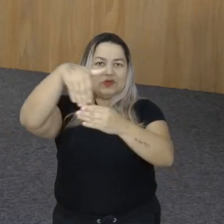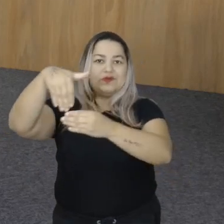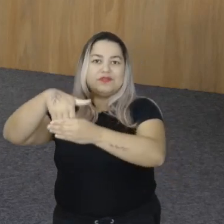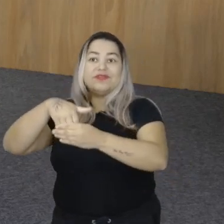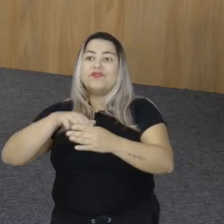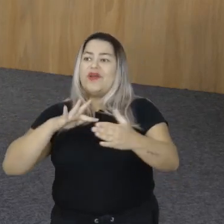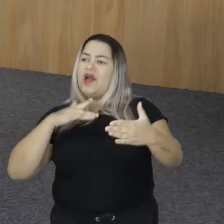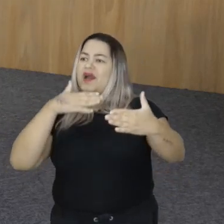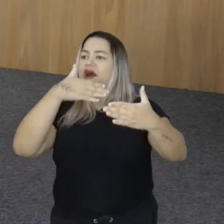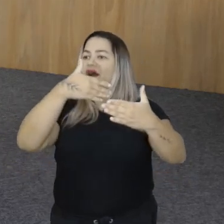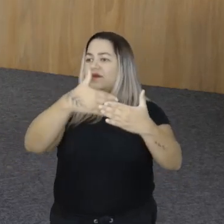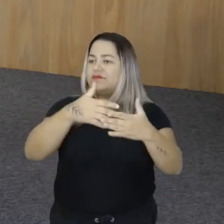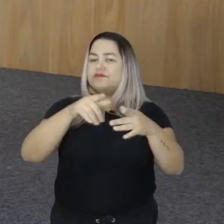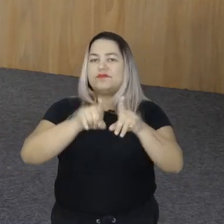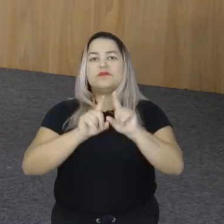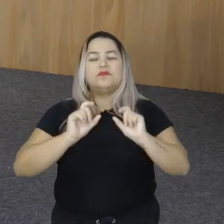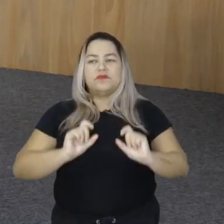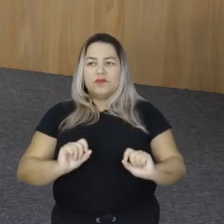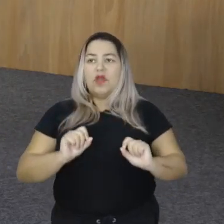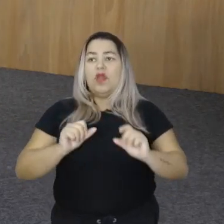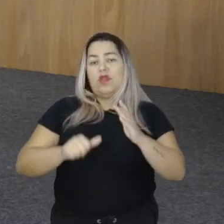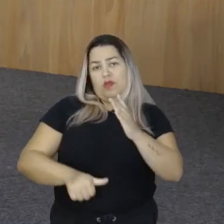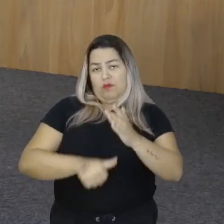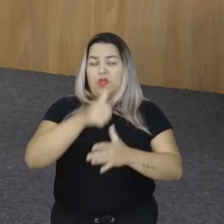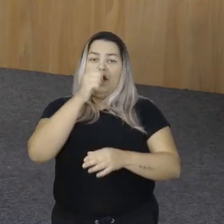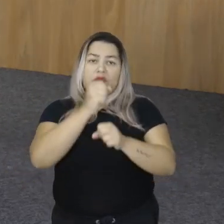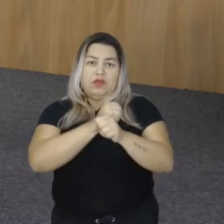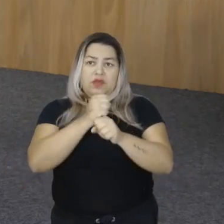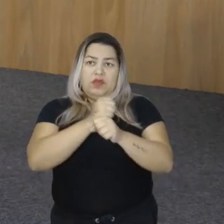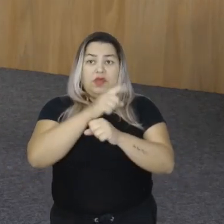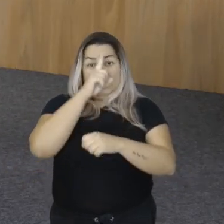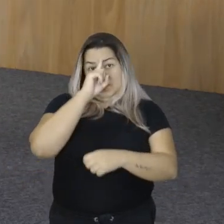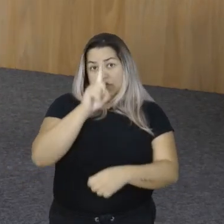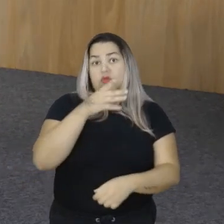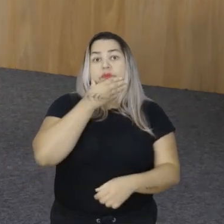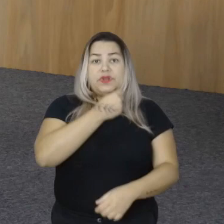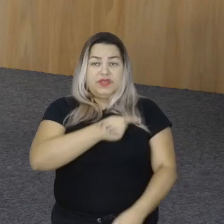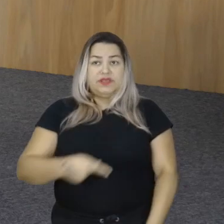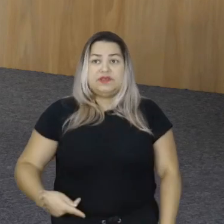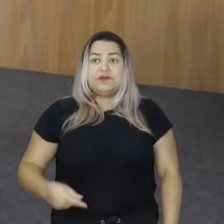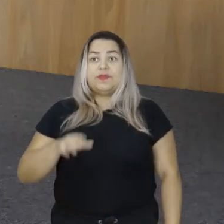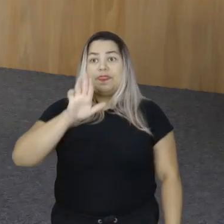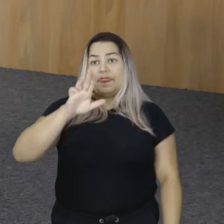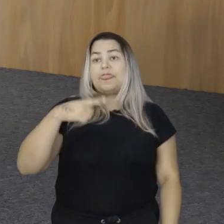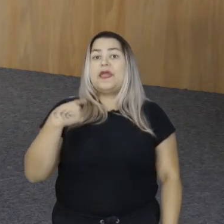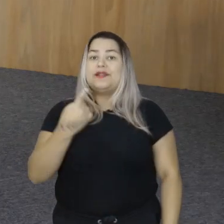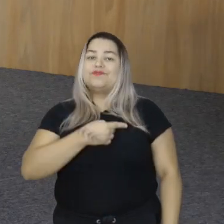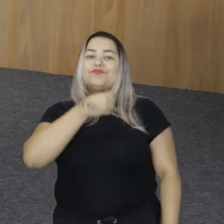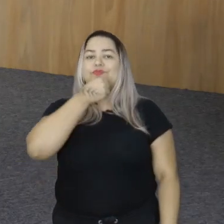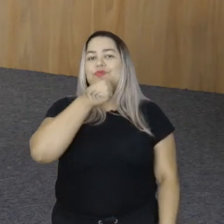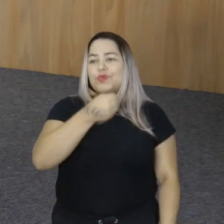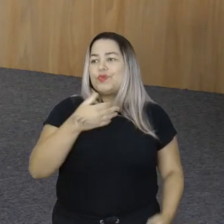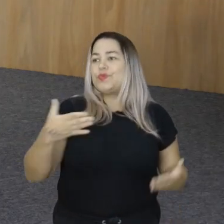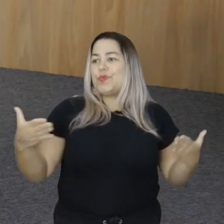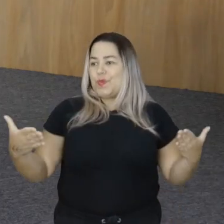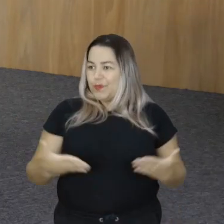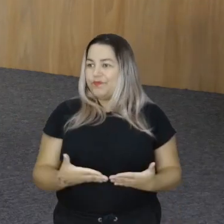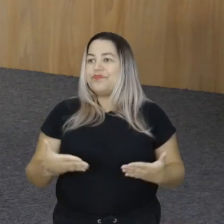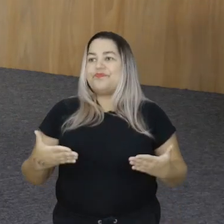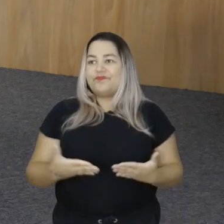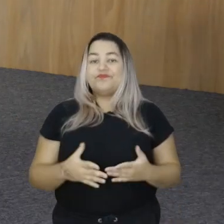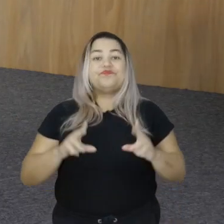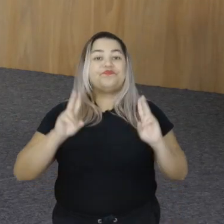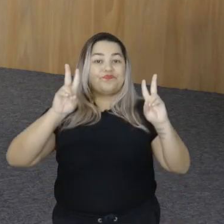vários avanços já nesse primeiro ano de mandato do presidente Lula e a nossa primeira entrevista de hoje é exatamente